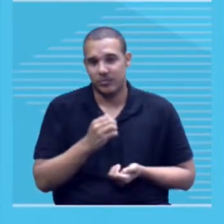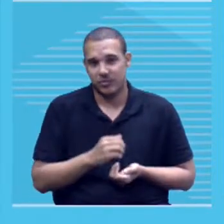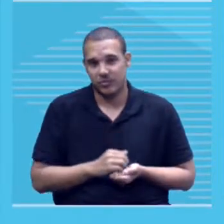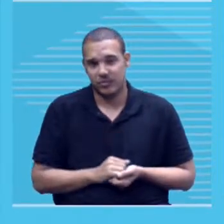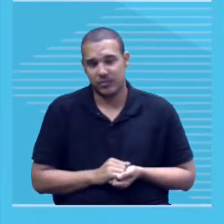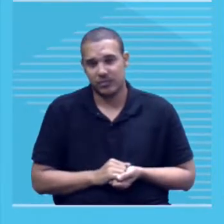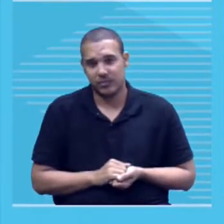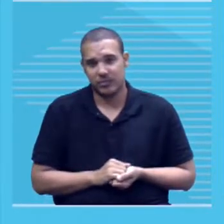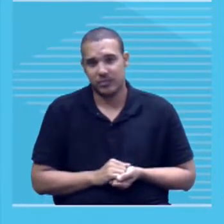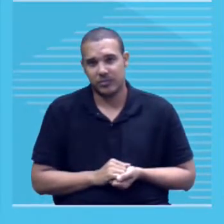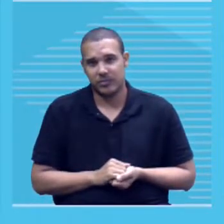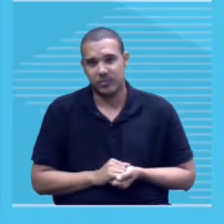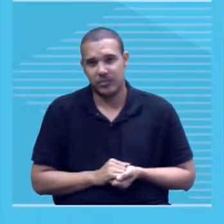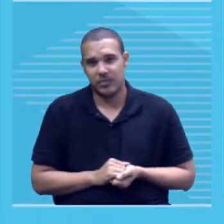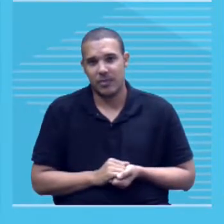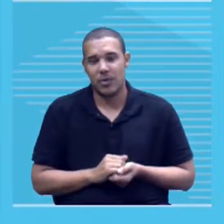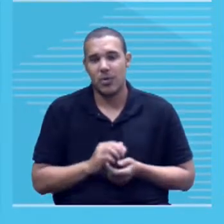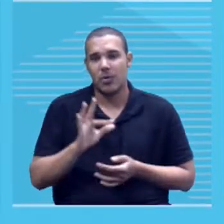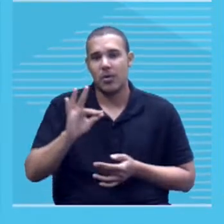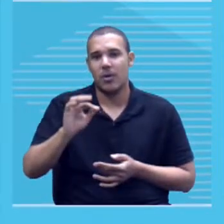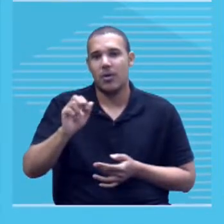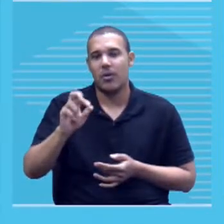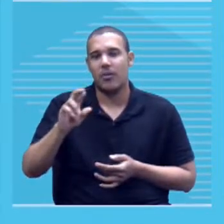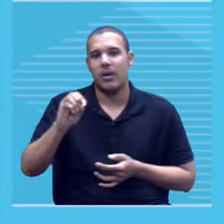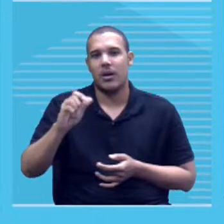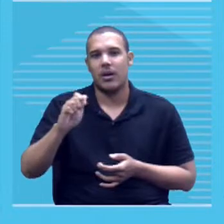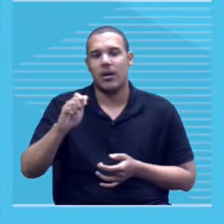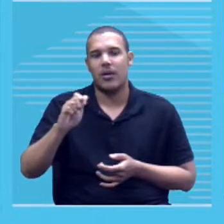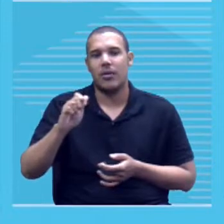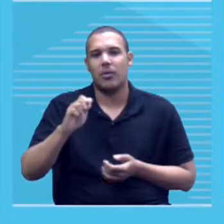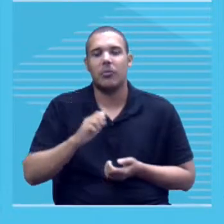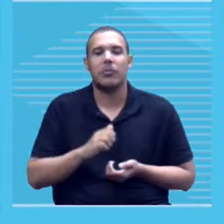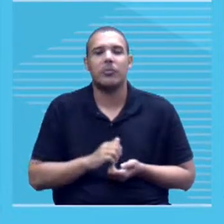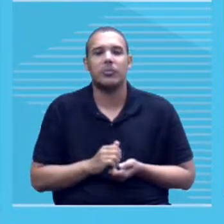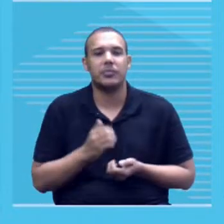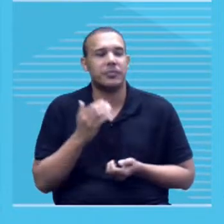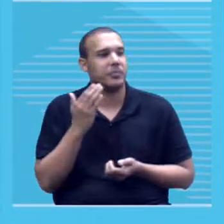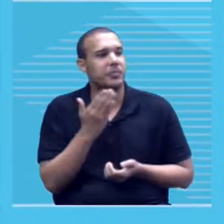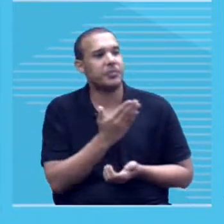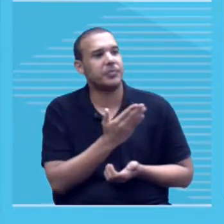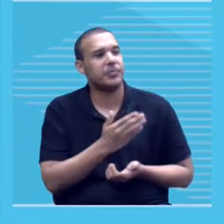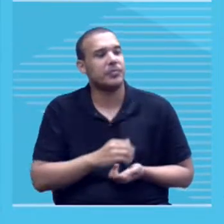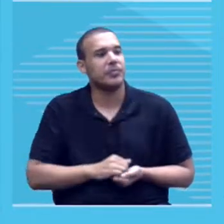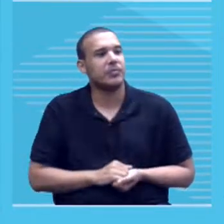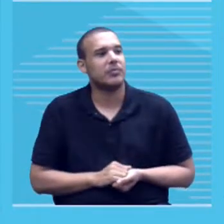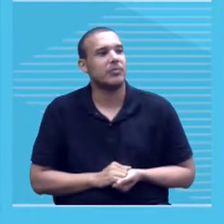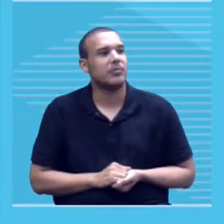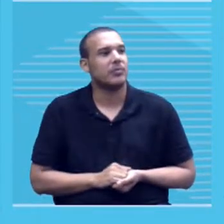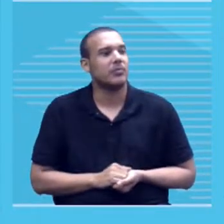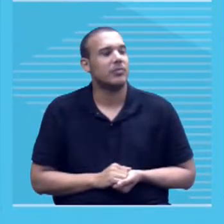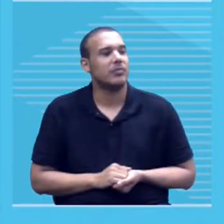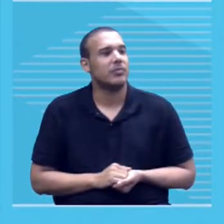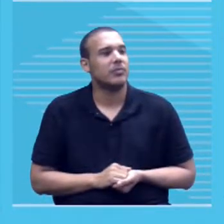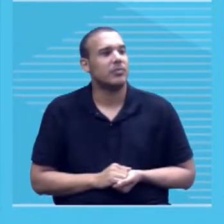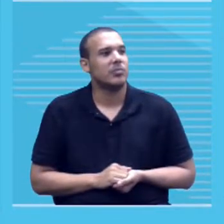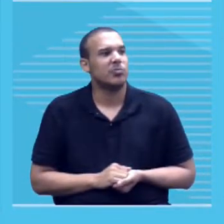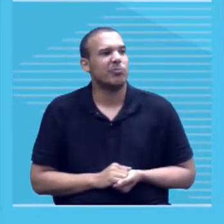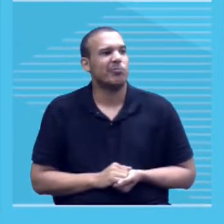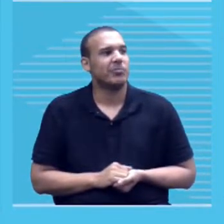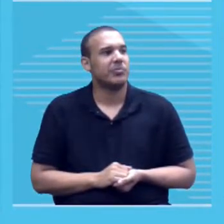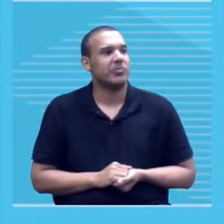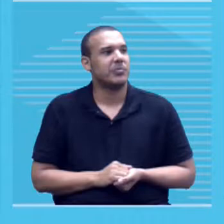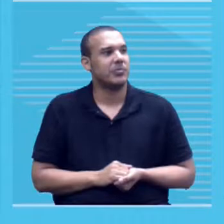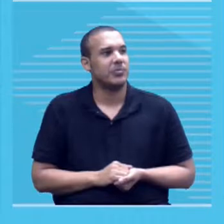aí ele fala o seguinte, o farol usa uma lâmpada de gás halogênio. Um farol, olha